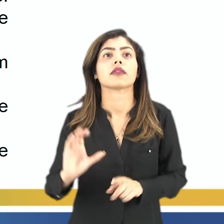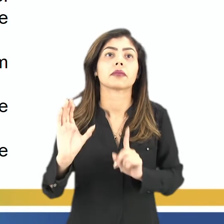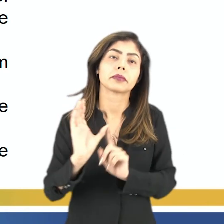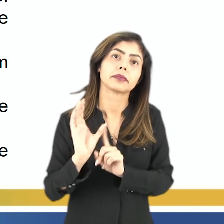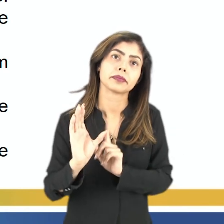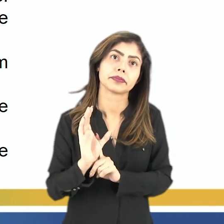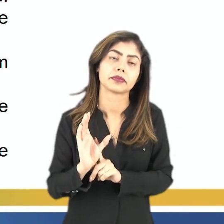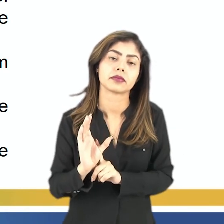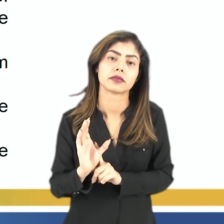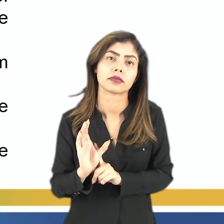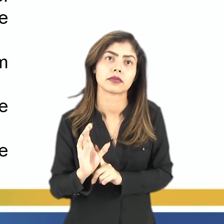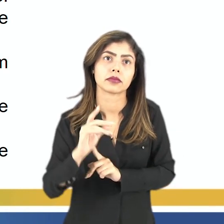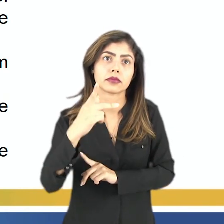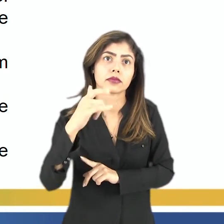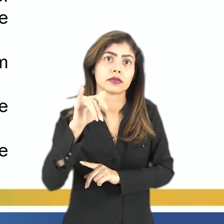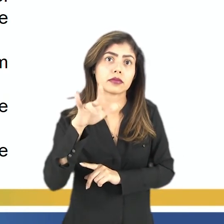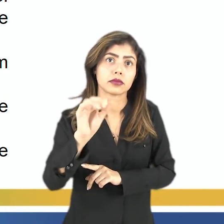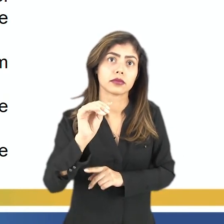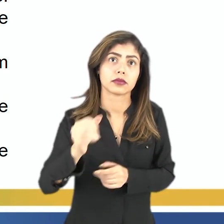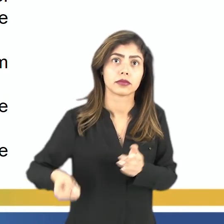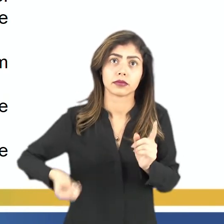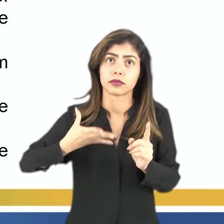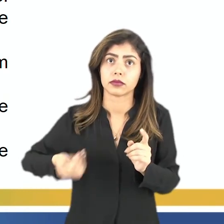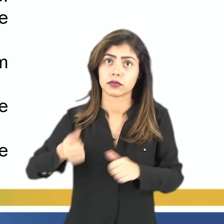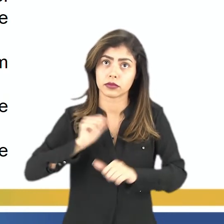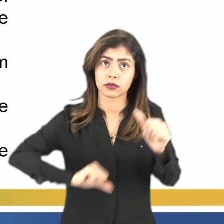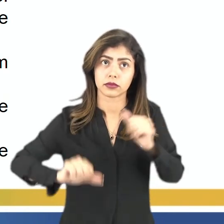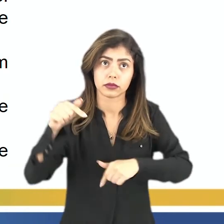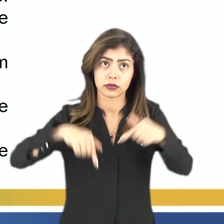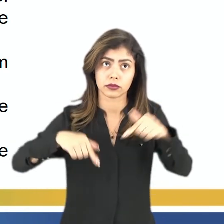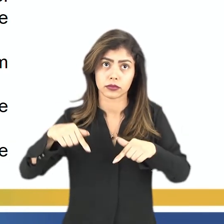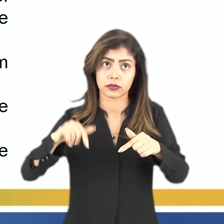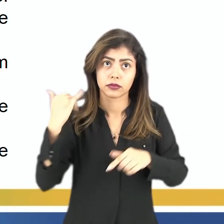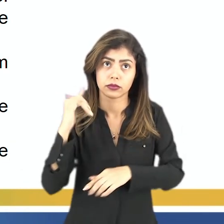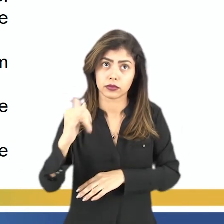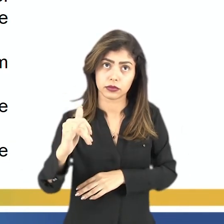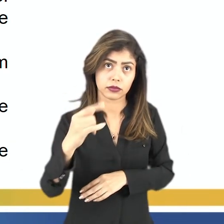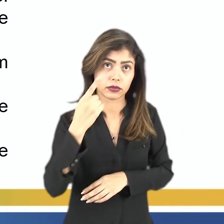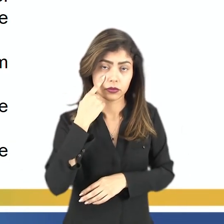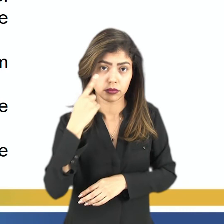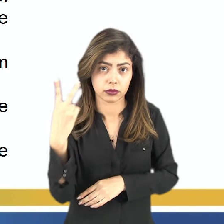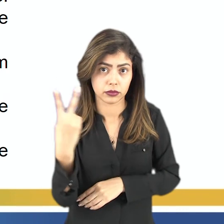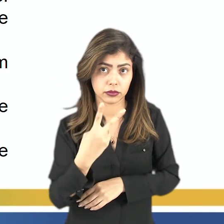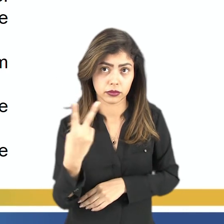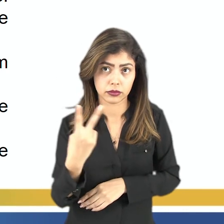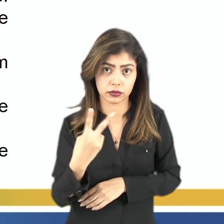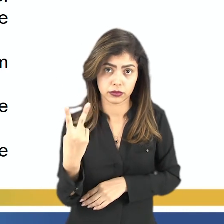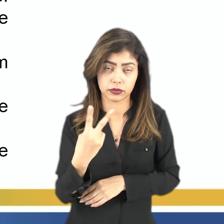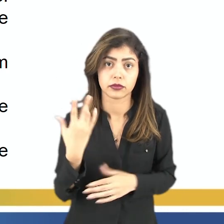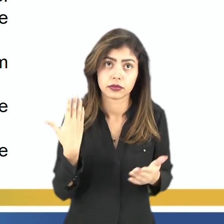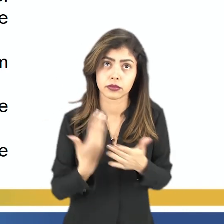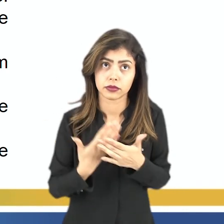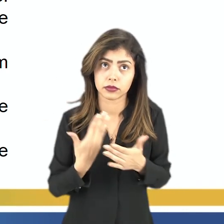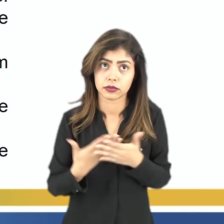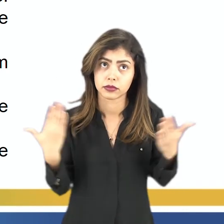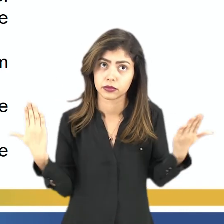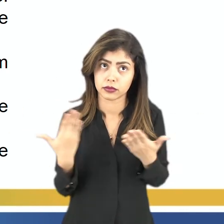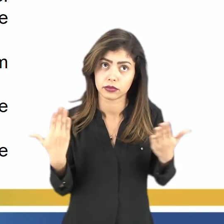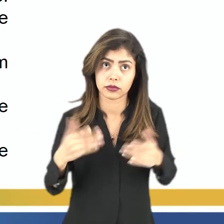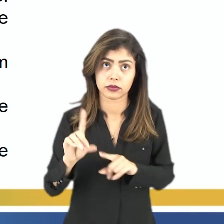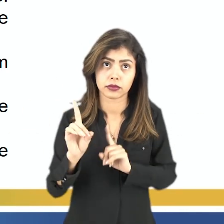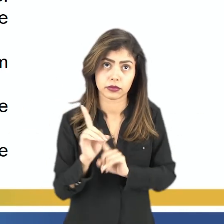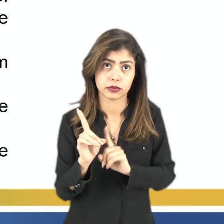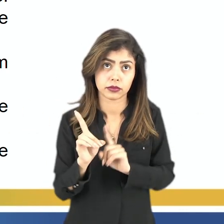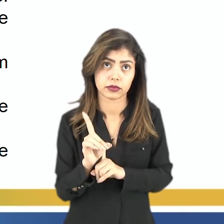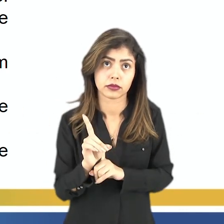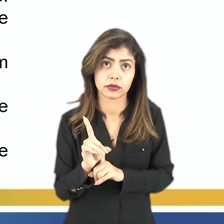C. Pilhas são geradores que transformam energia química em energia elétrica. Já vimos isso 2 vezes na aula de hoje. D.